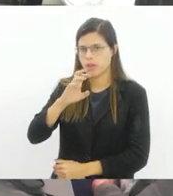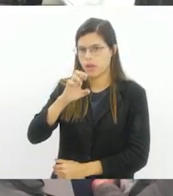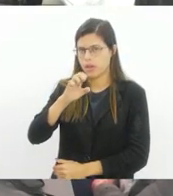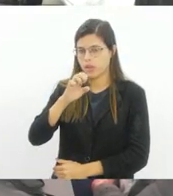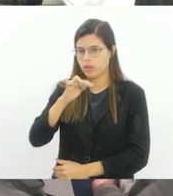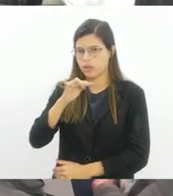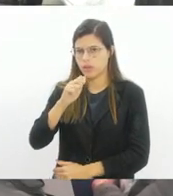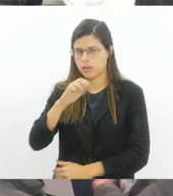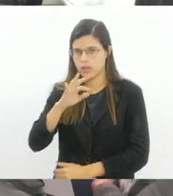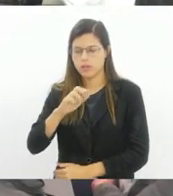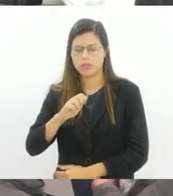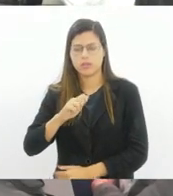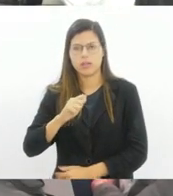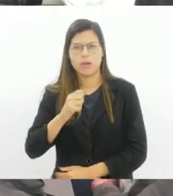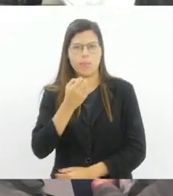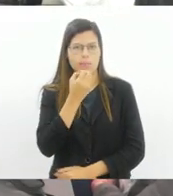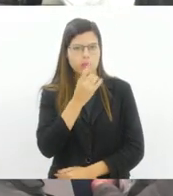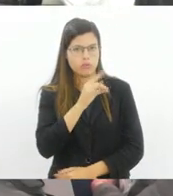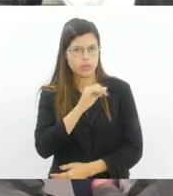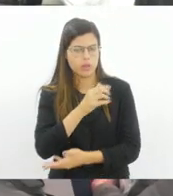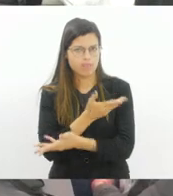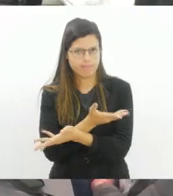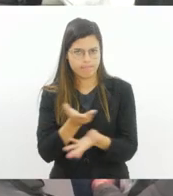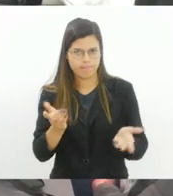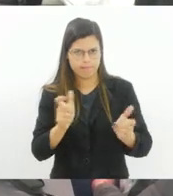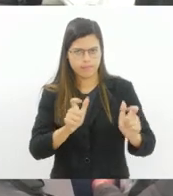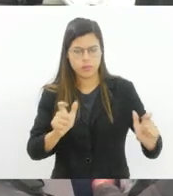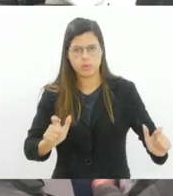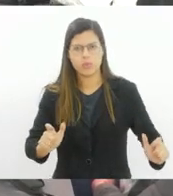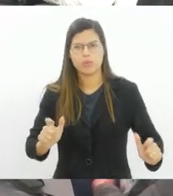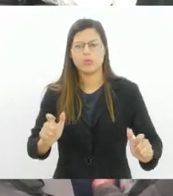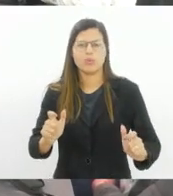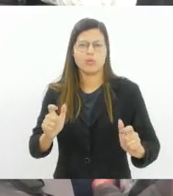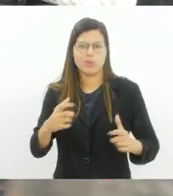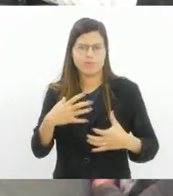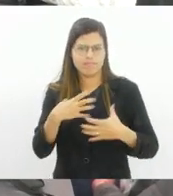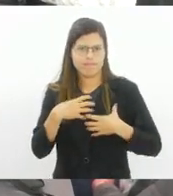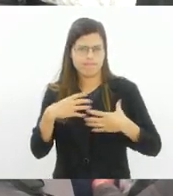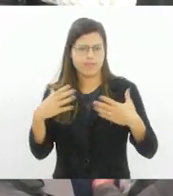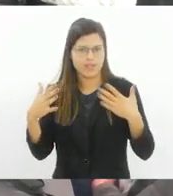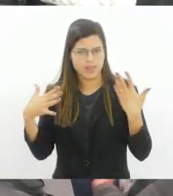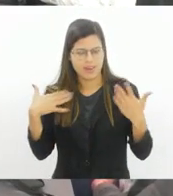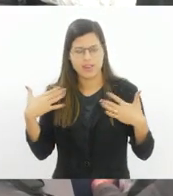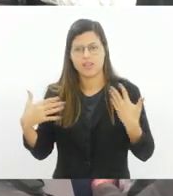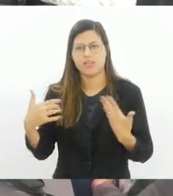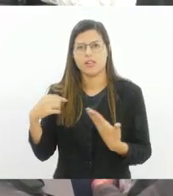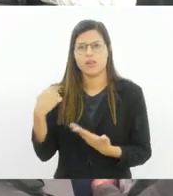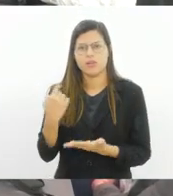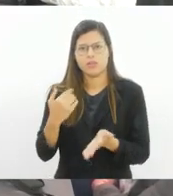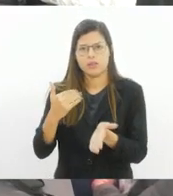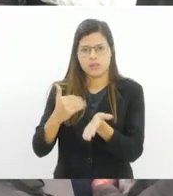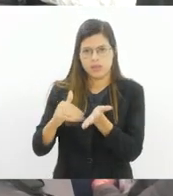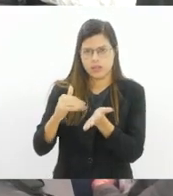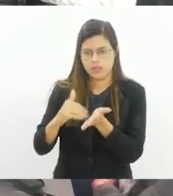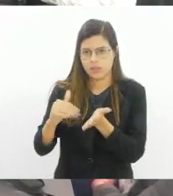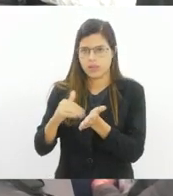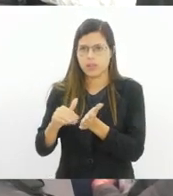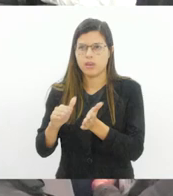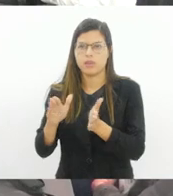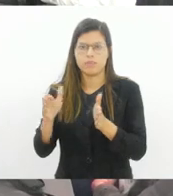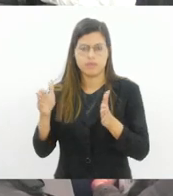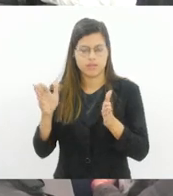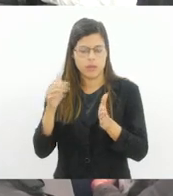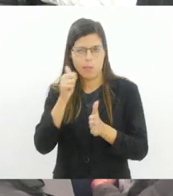todas, todos e todes. É com muita alegria que a gente recebe, enquanto Secretaria de Estado da Mulher, né, esse convite